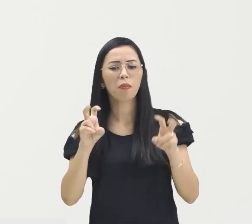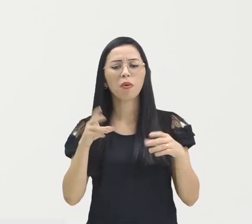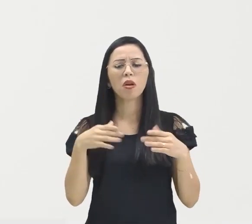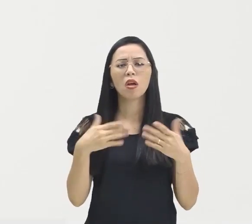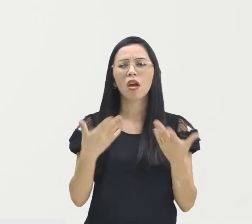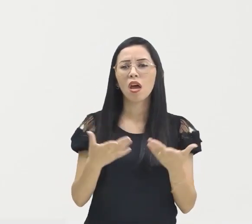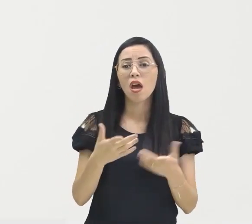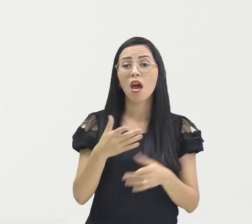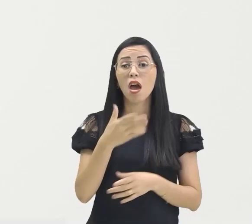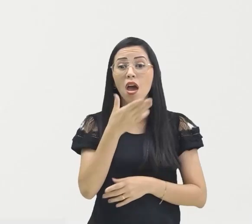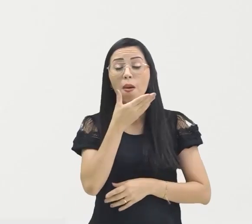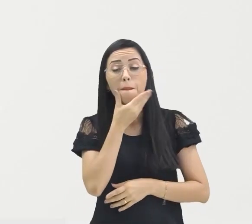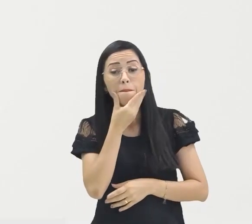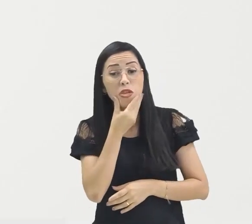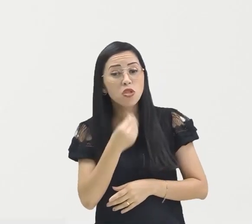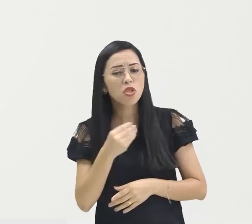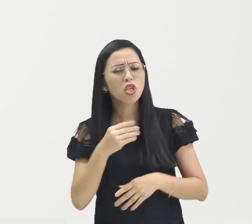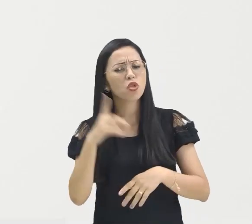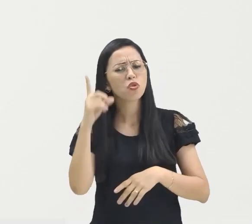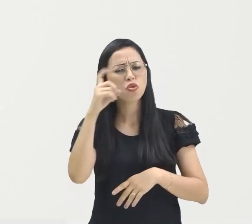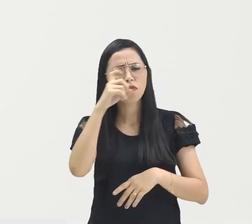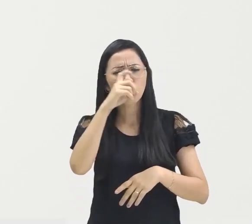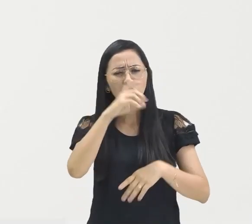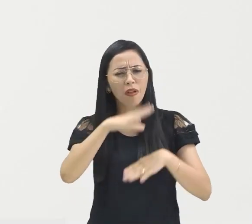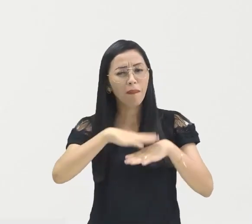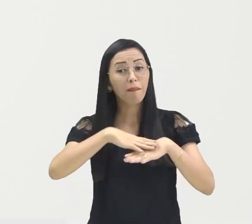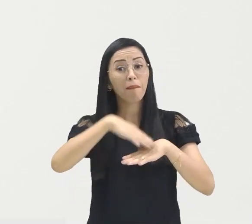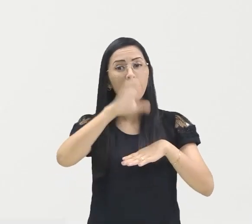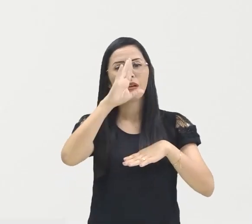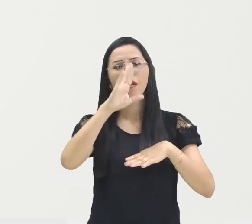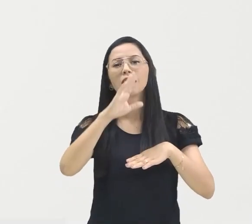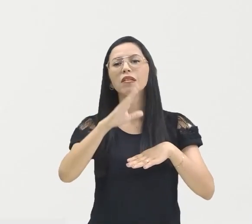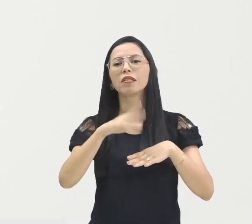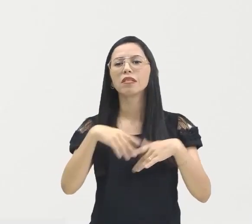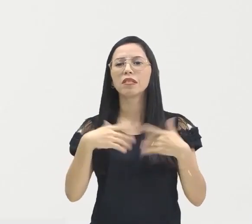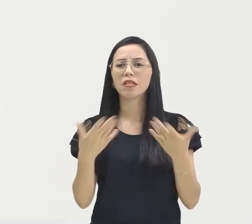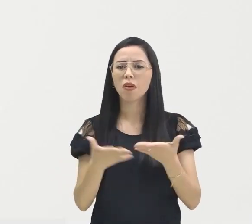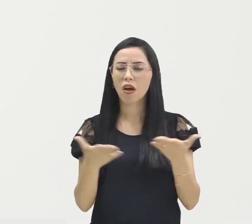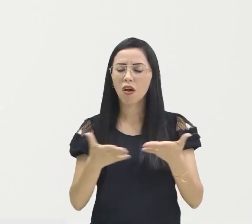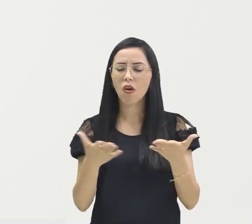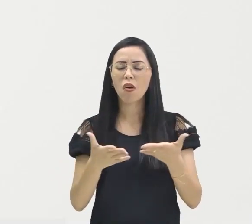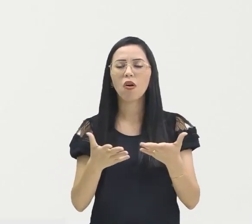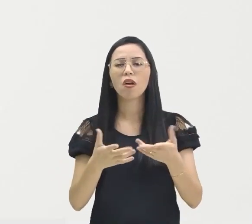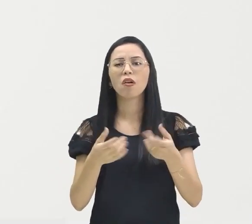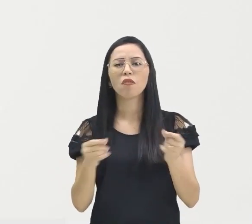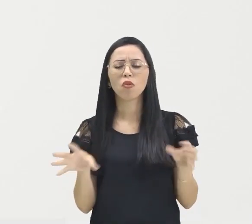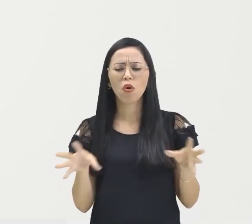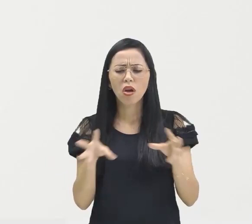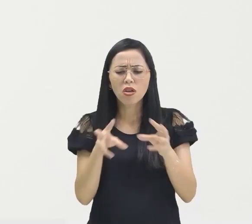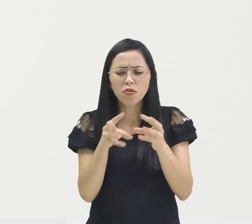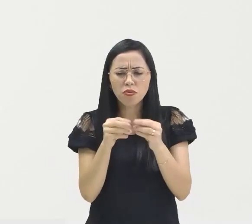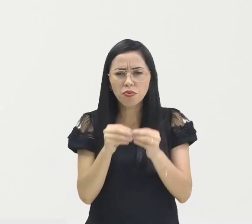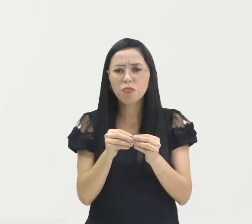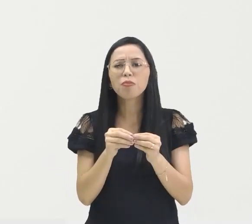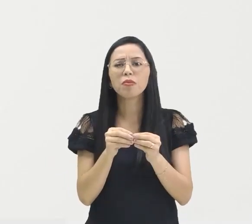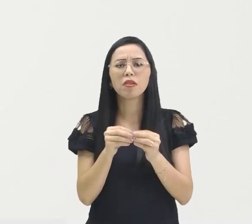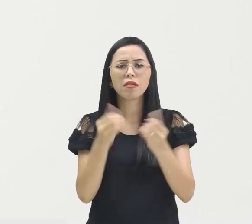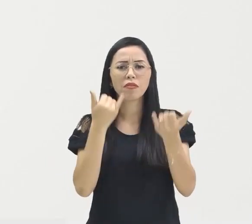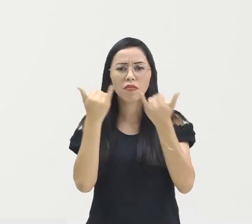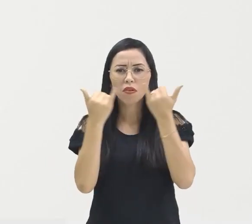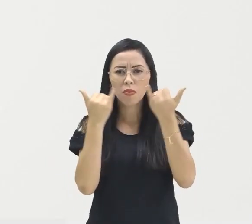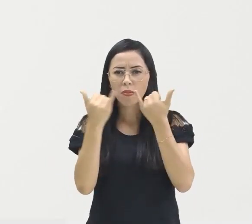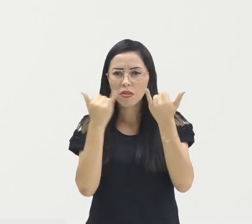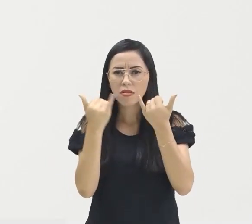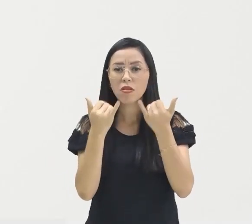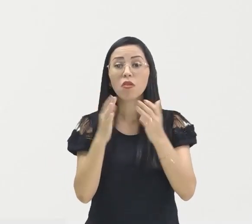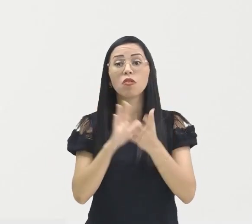com essa dificuldade de aprendizagem. Vamos fazer um aparato de informações que a gente fez, que nem a gente fez no texto narrativo. Já lemos um